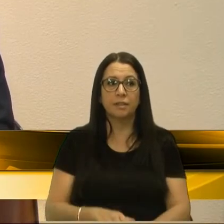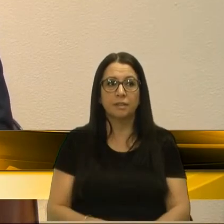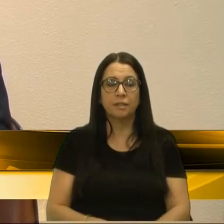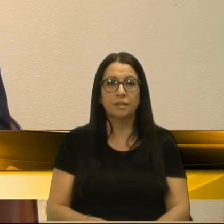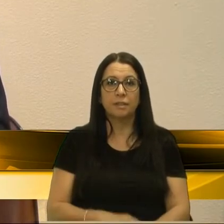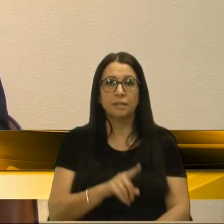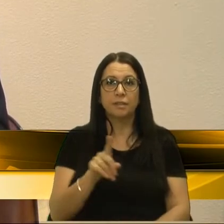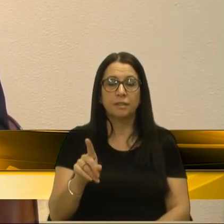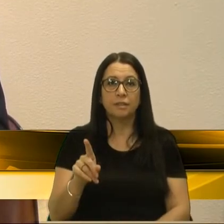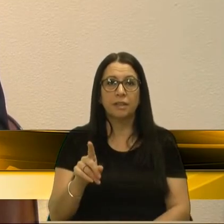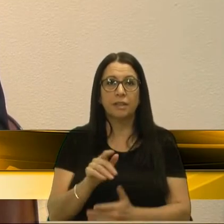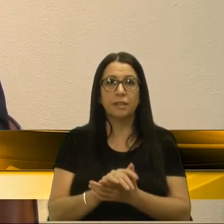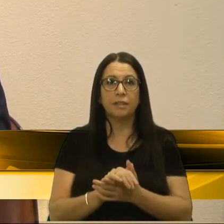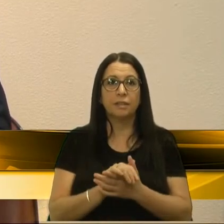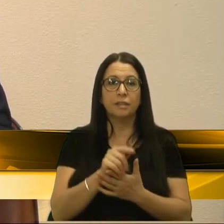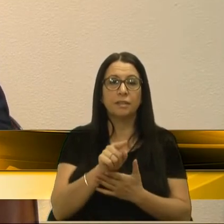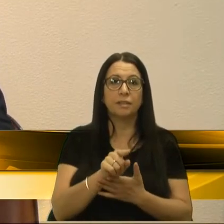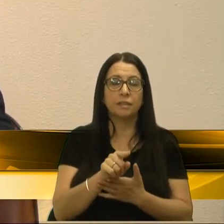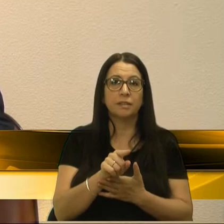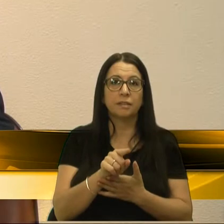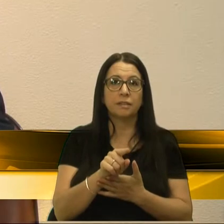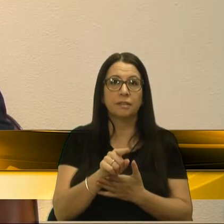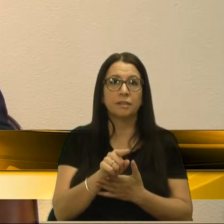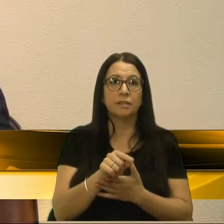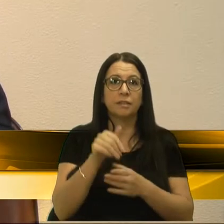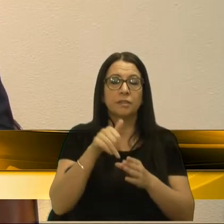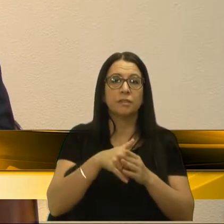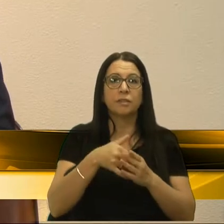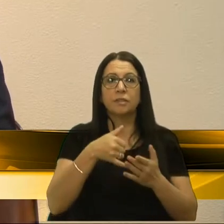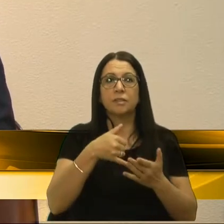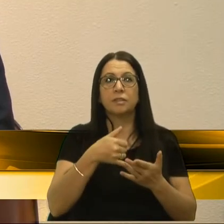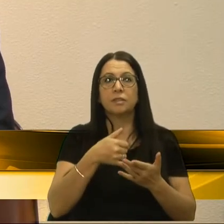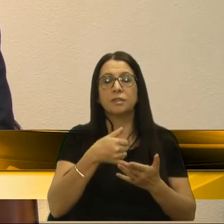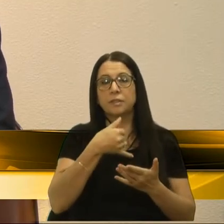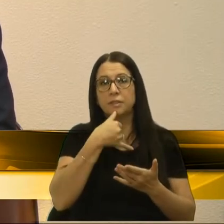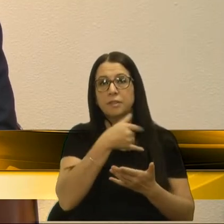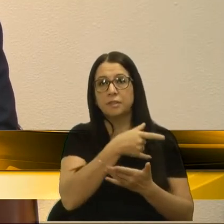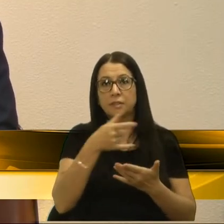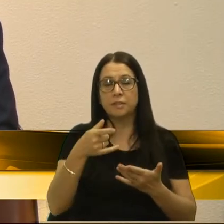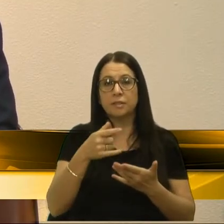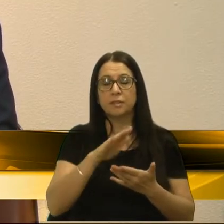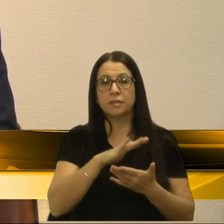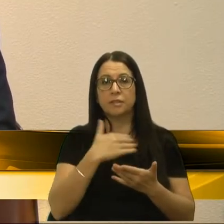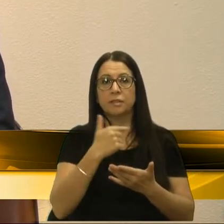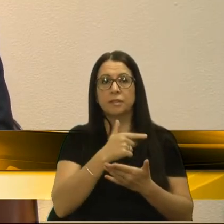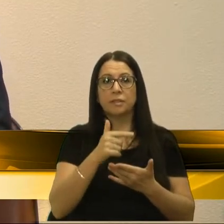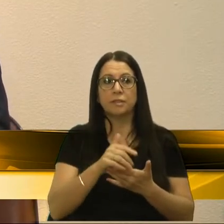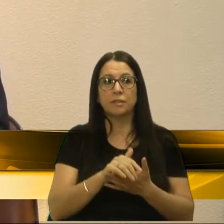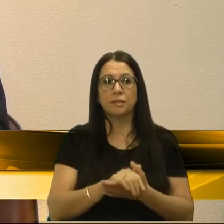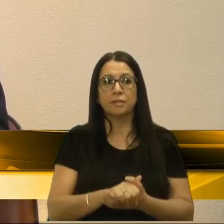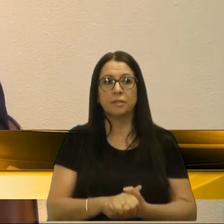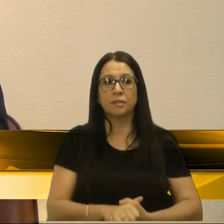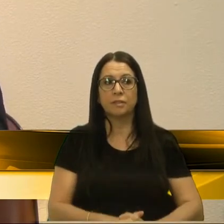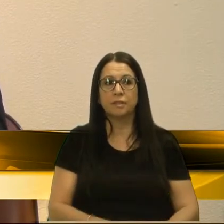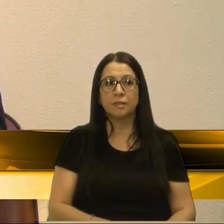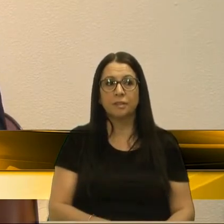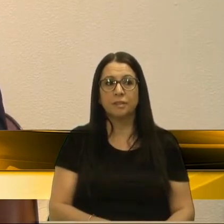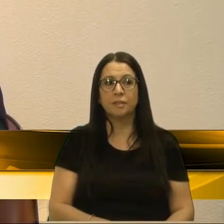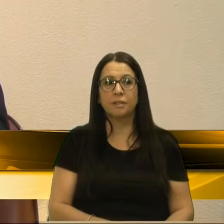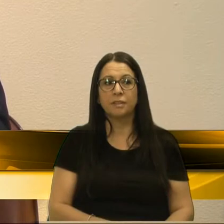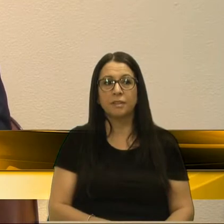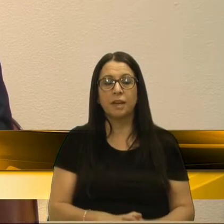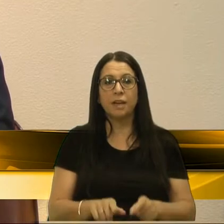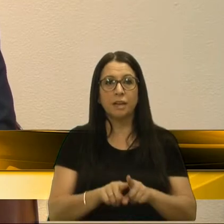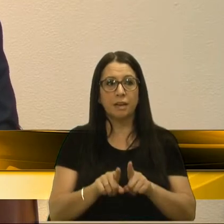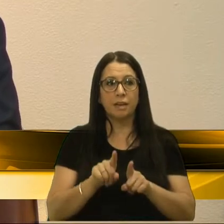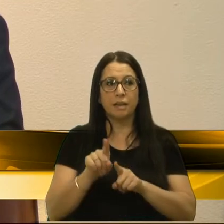a família da dona Angelina. Então, fica aqui o voto de pesar pelo falecimento dela e também as